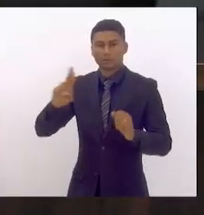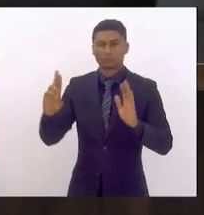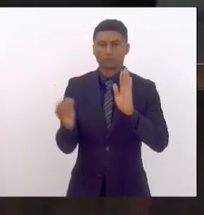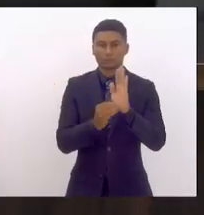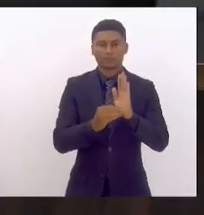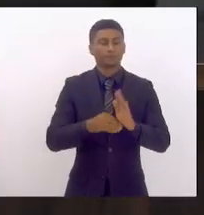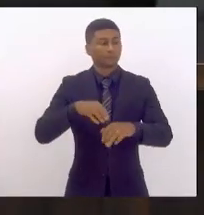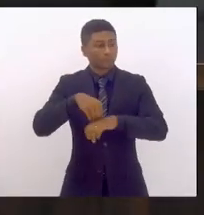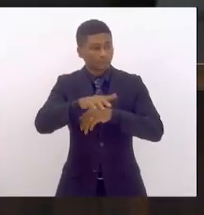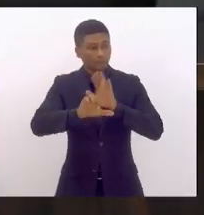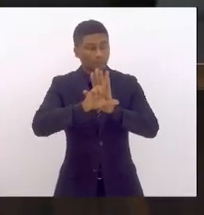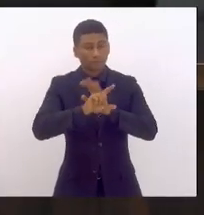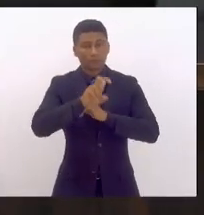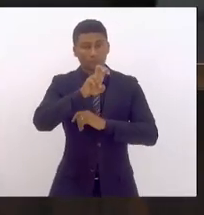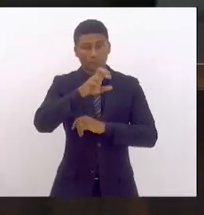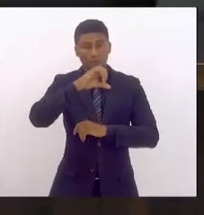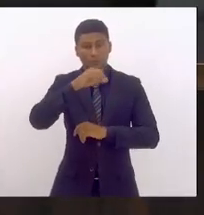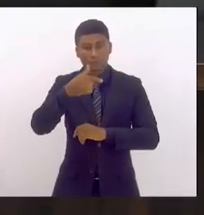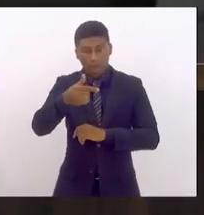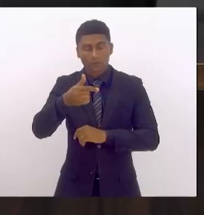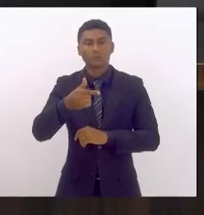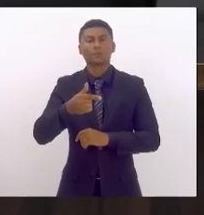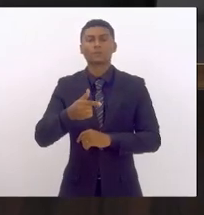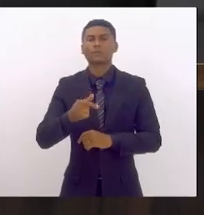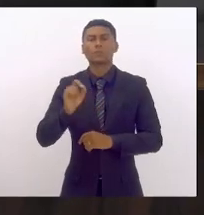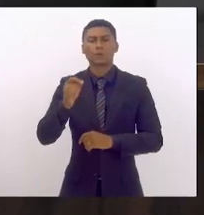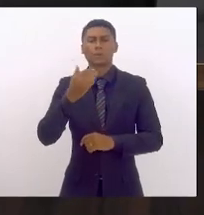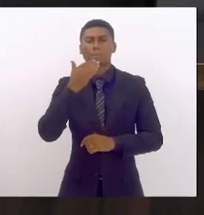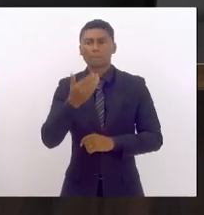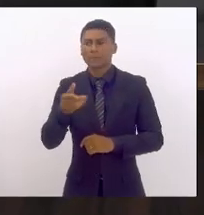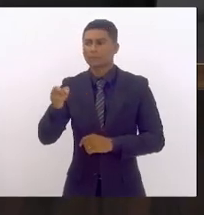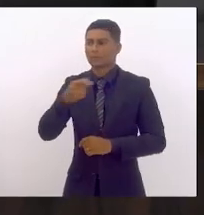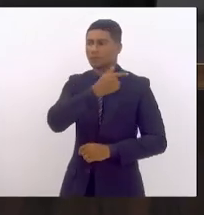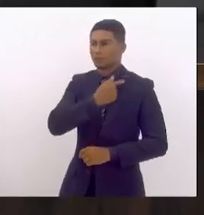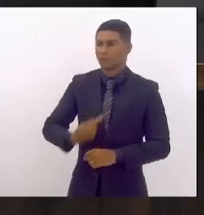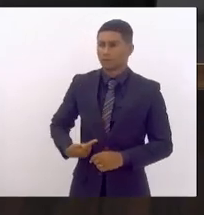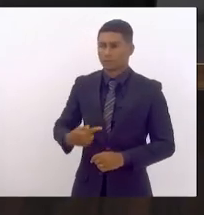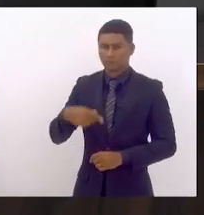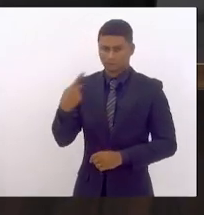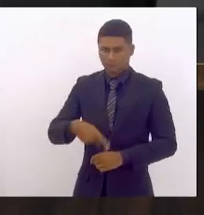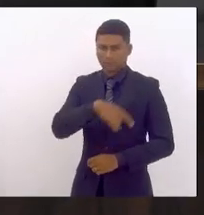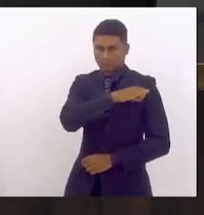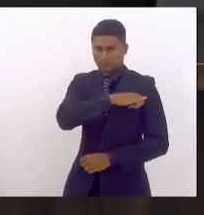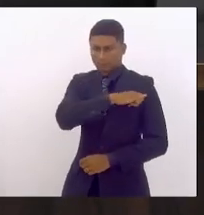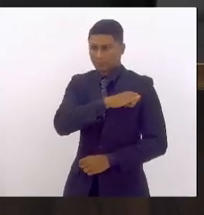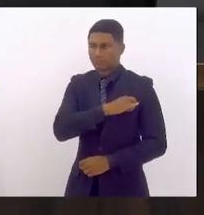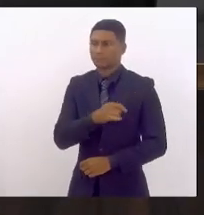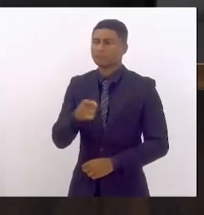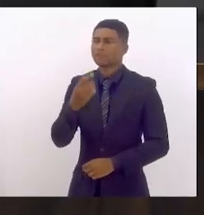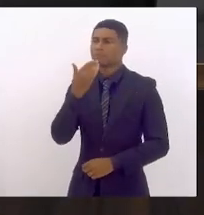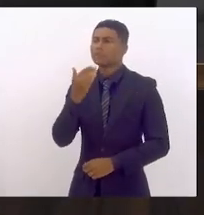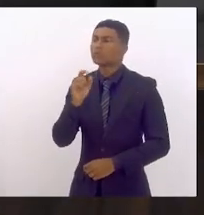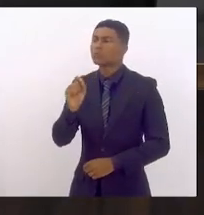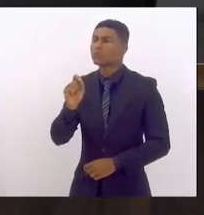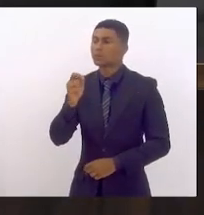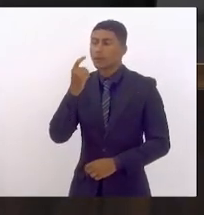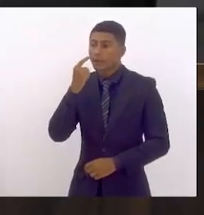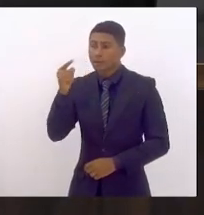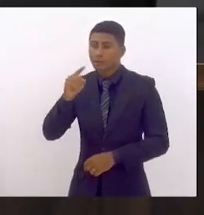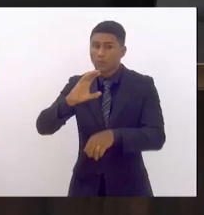592 de 22 de autoria Deputado Marcos Abraão solicitação do Estado do Rio de Janeiro Cláudio Castro oferecer curso